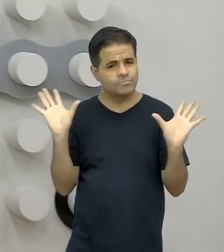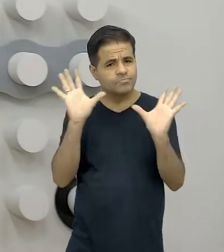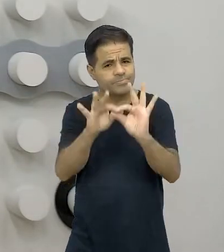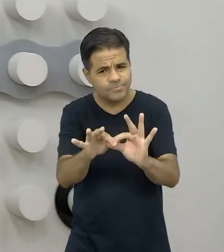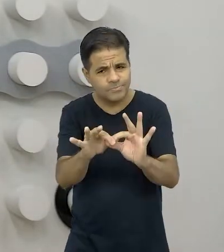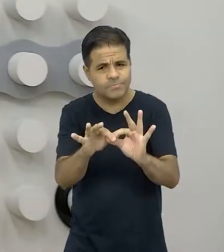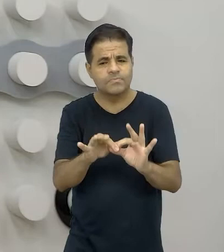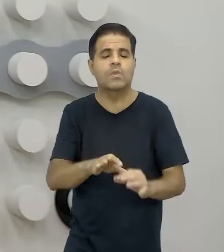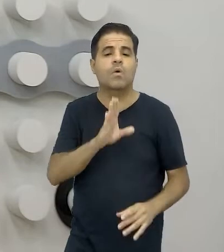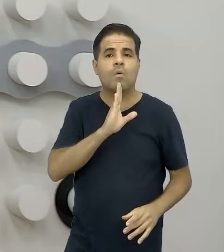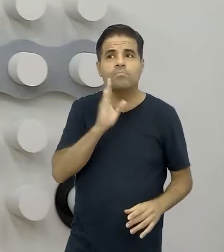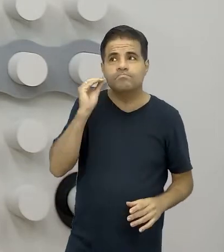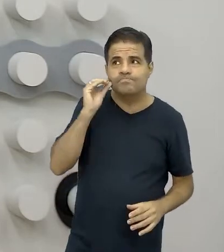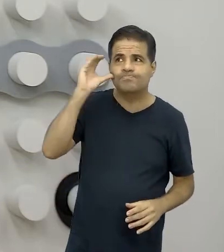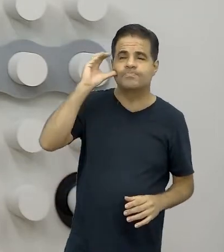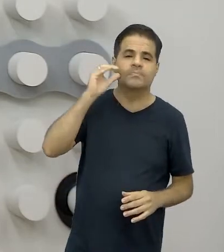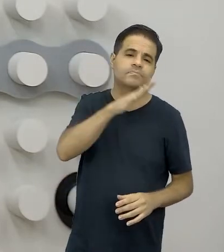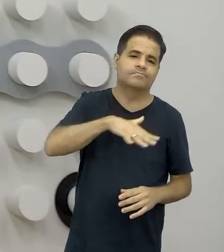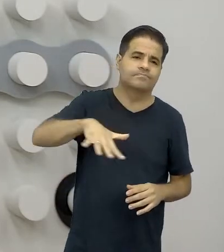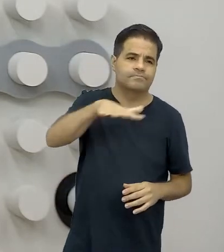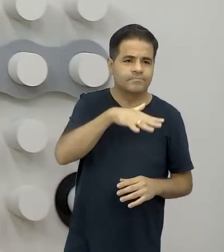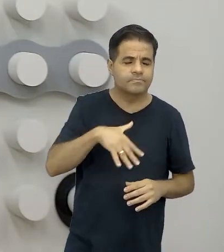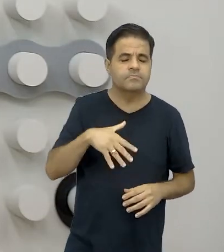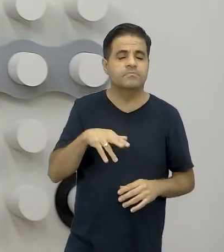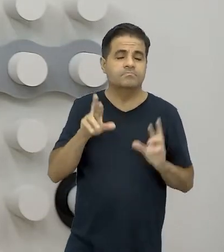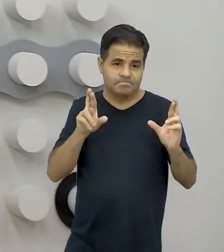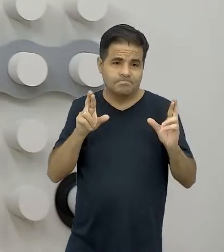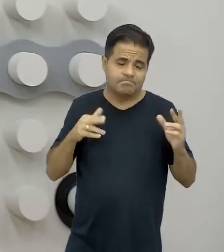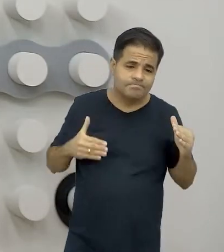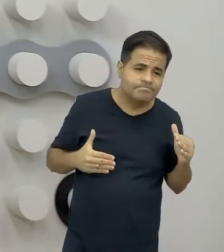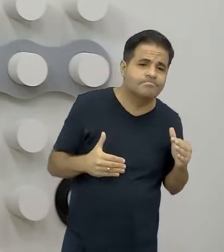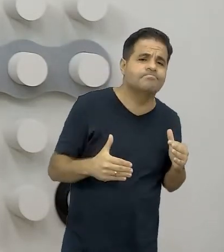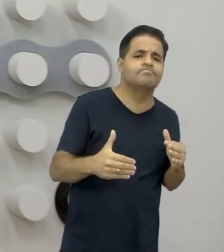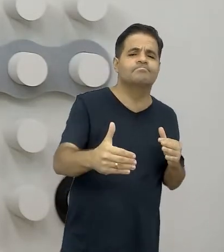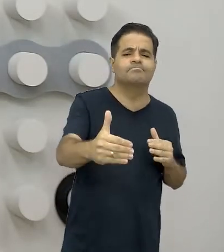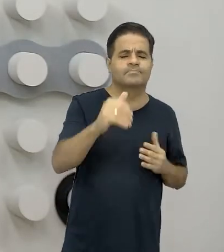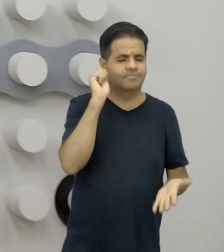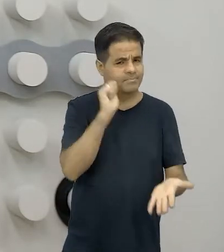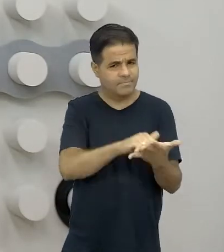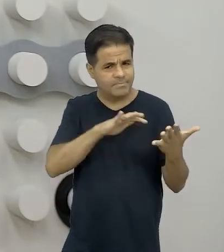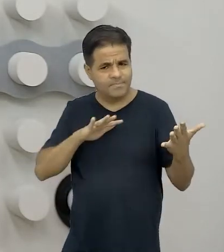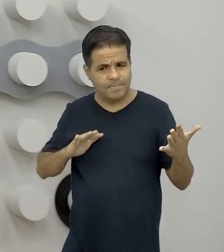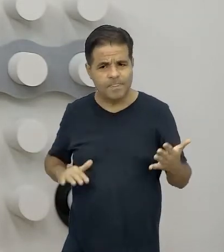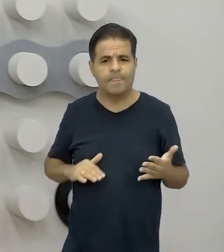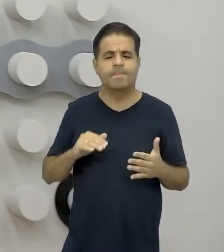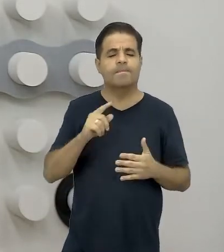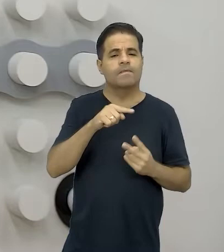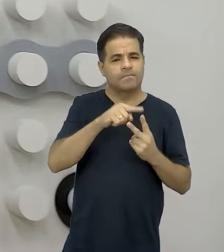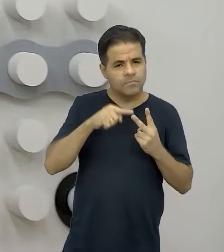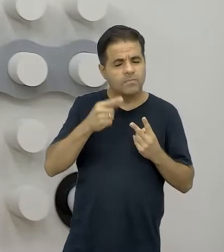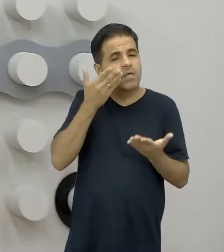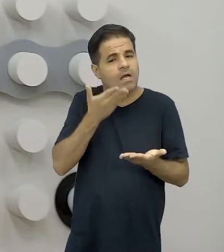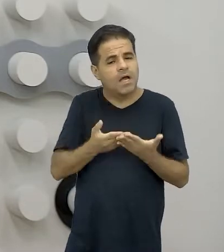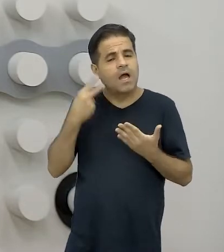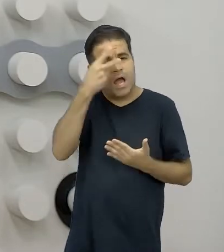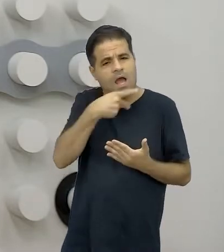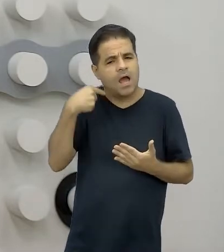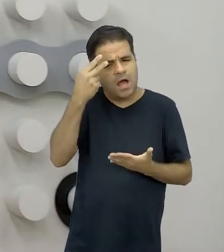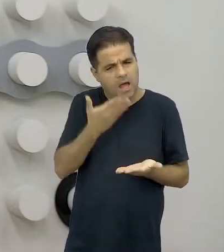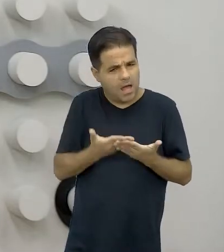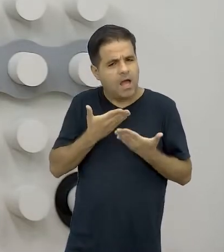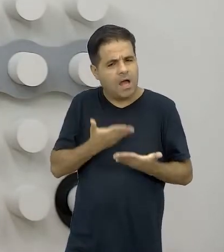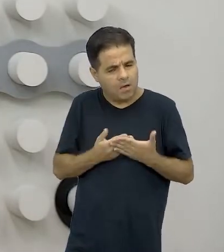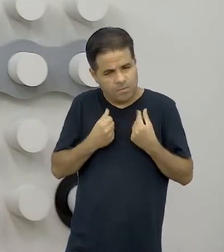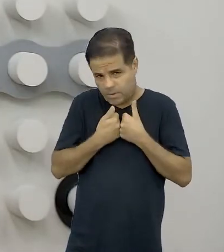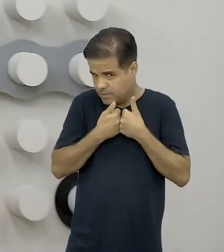consolidar o nosso conhecimento, é o que se espera, né, ao longo dessas atividades, nessas últimas 2 aulas, tá